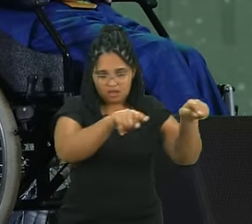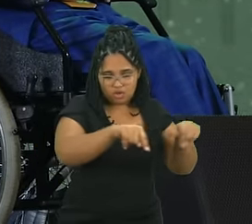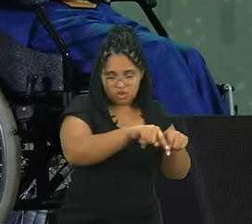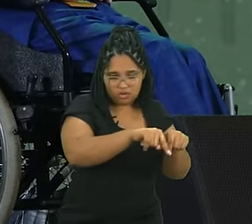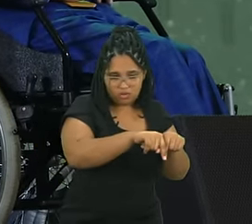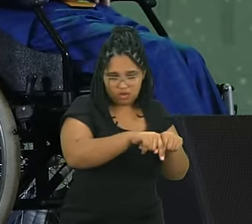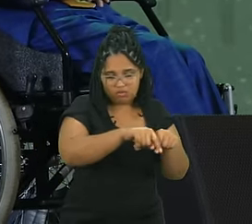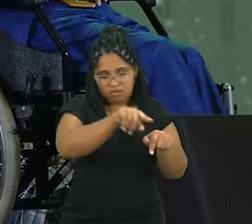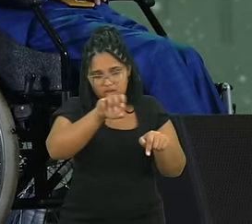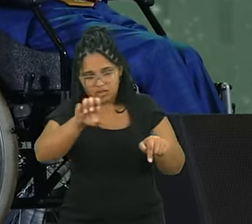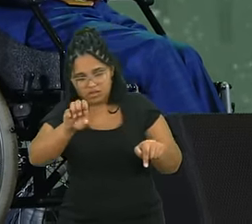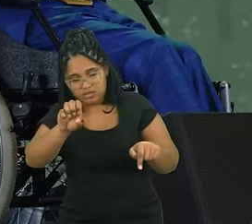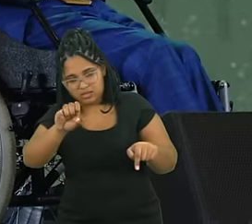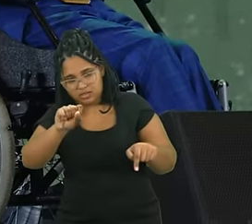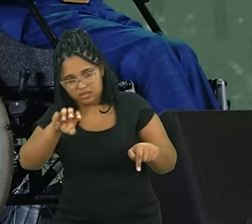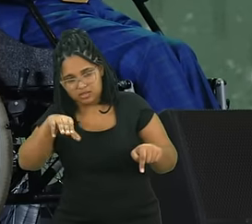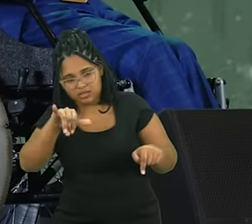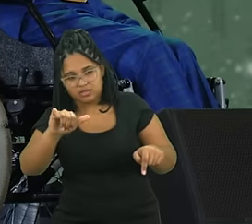era um círculo que não parava.